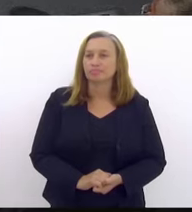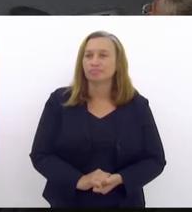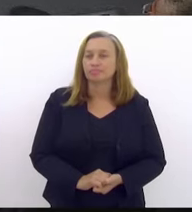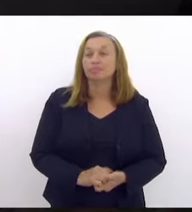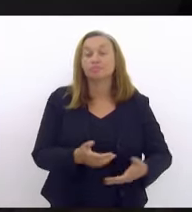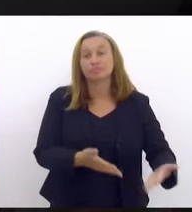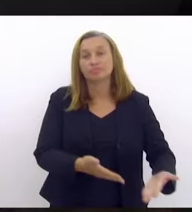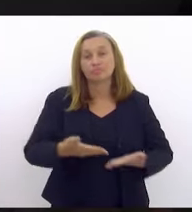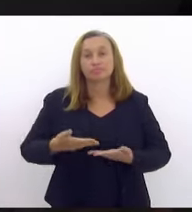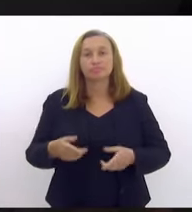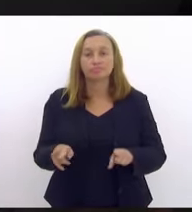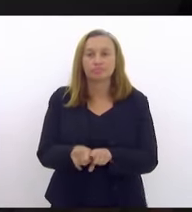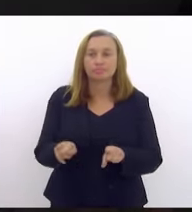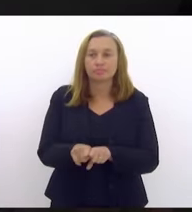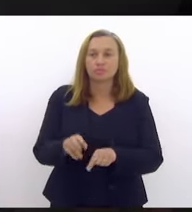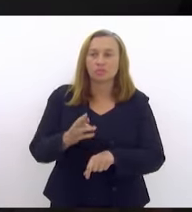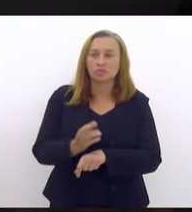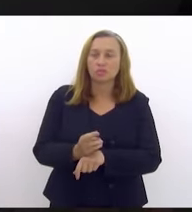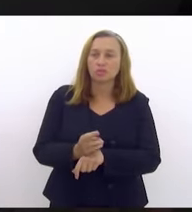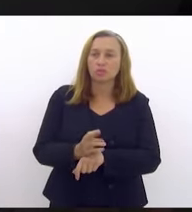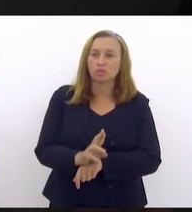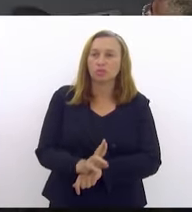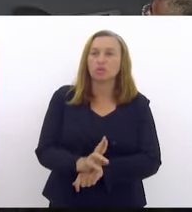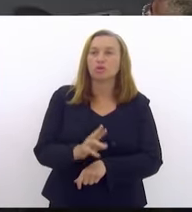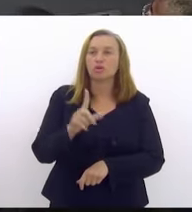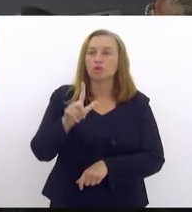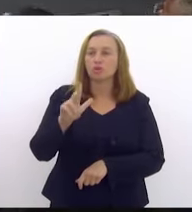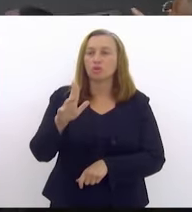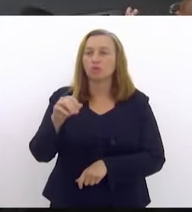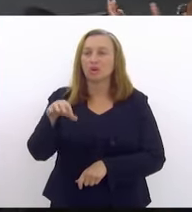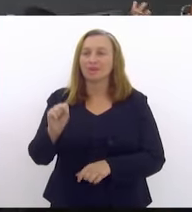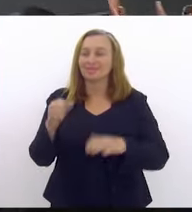E convidar também Dr. Lucas Benito.